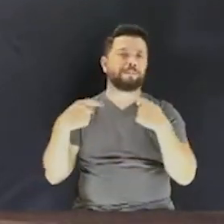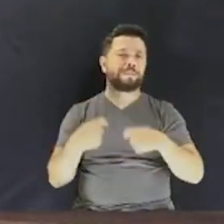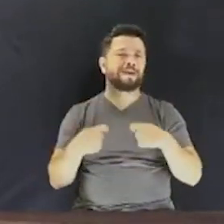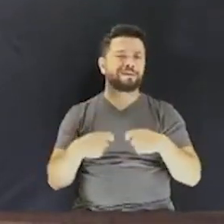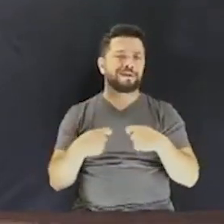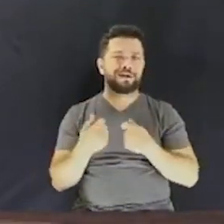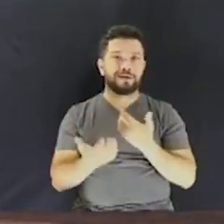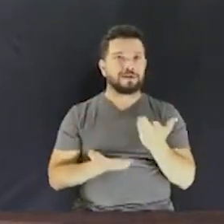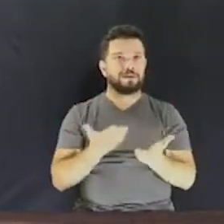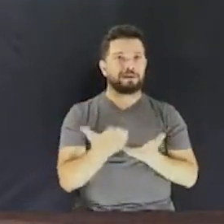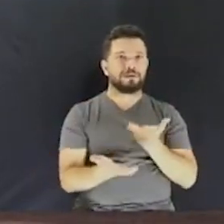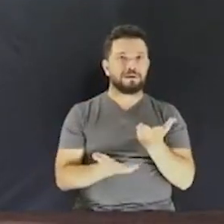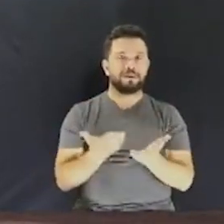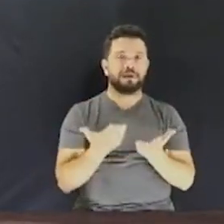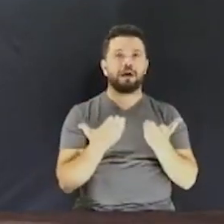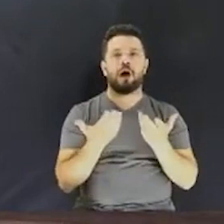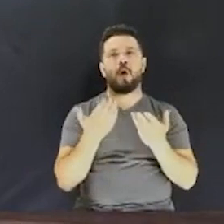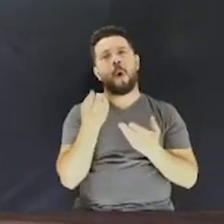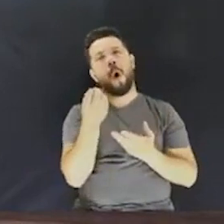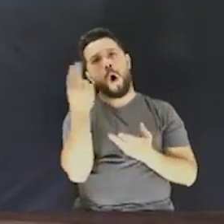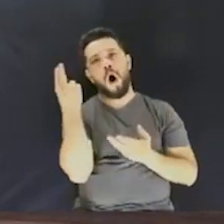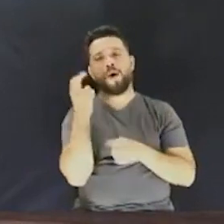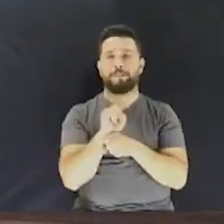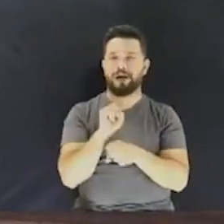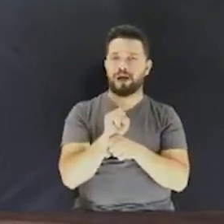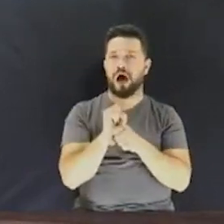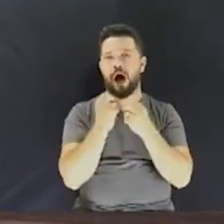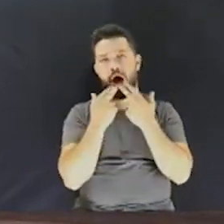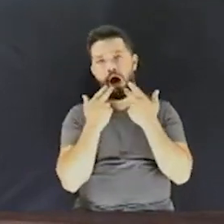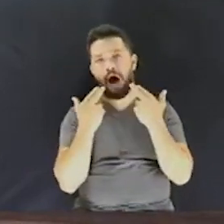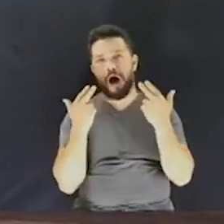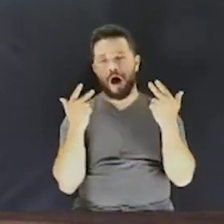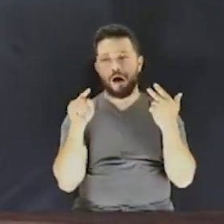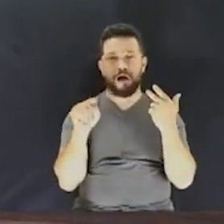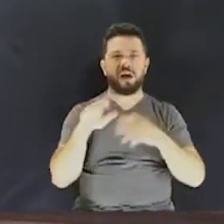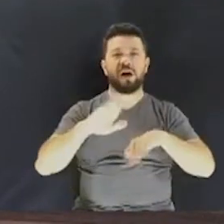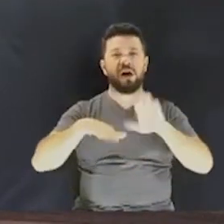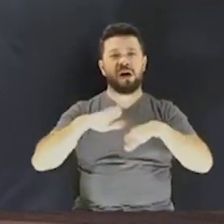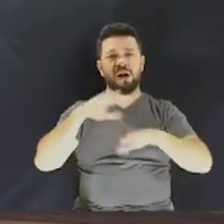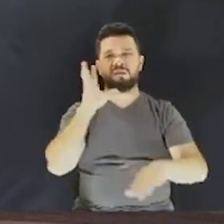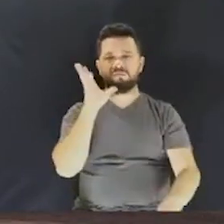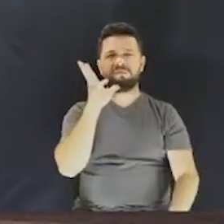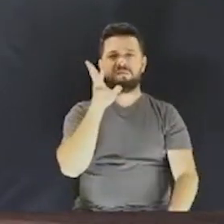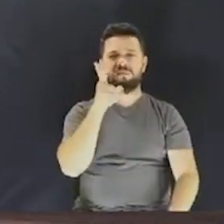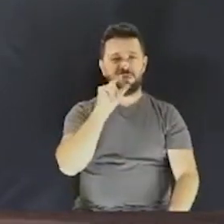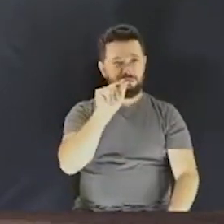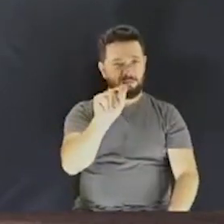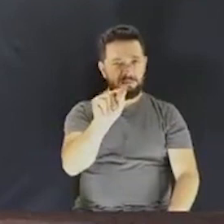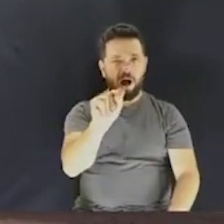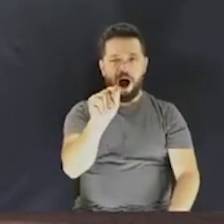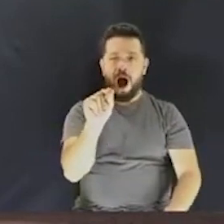né, aguardar por um certo tempo, 2, 3, depende da demanda, até 4, 5 horas. E nós tivemos aí nesses últimos dias